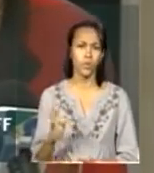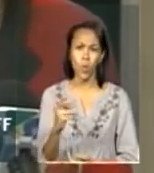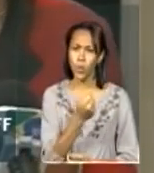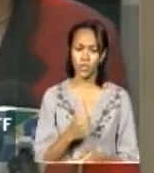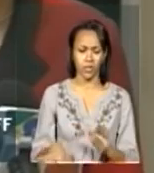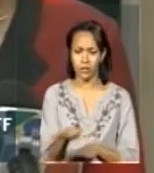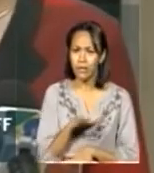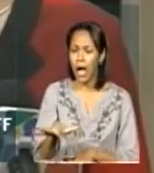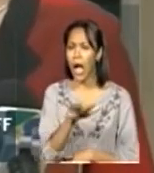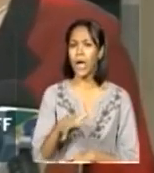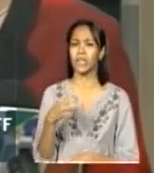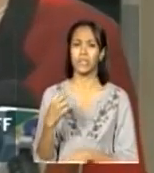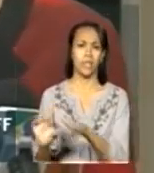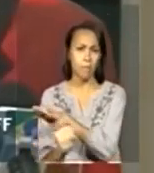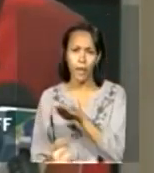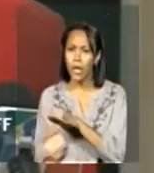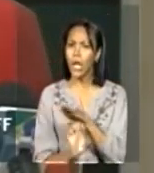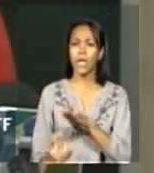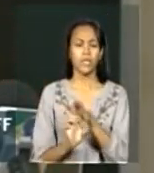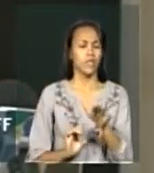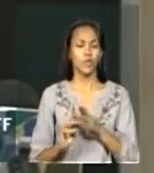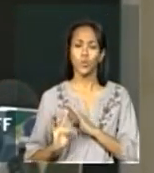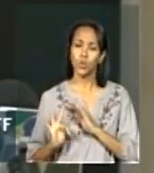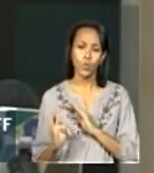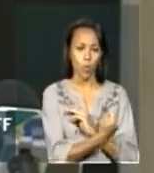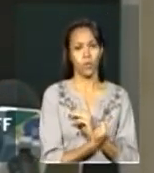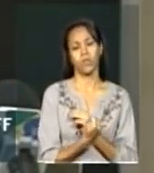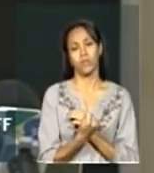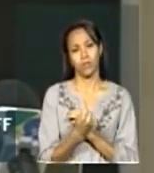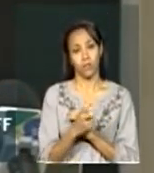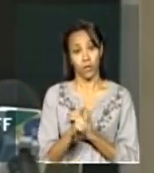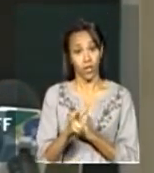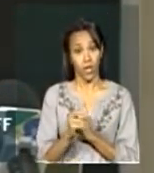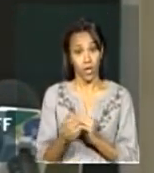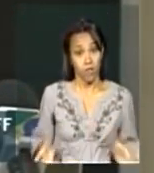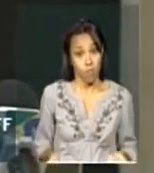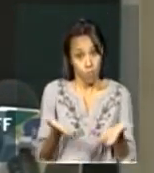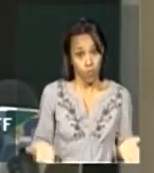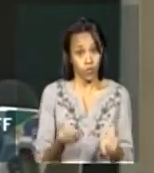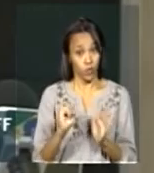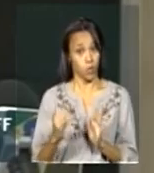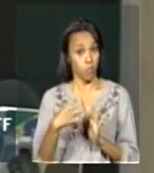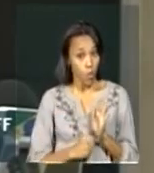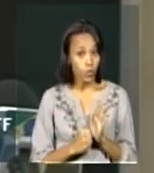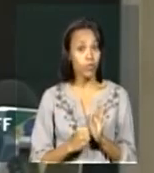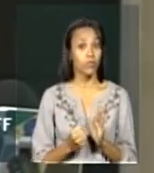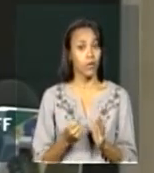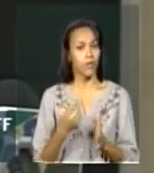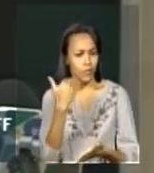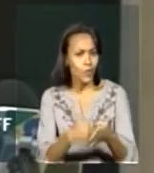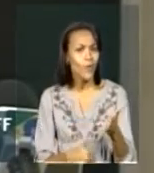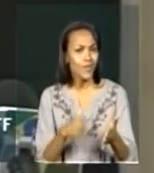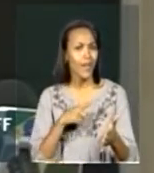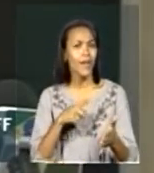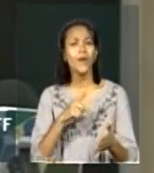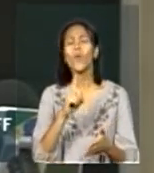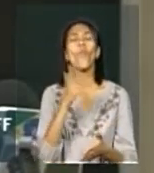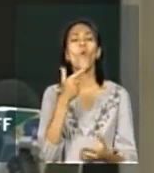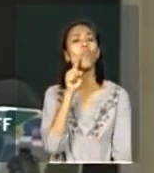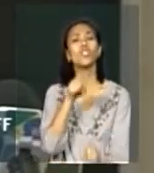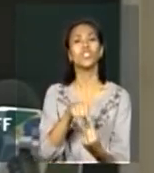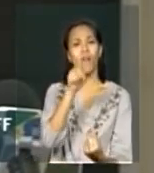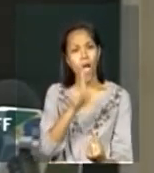os setores que receberem incentivos do governo tem de saber que nós fazemos isso por um único motivo no mundo,